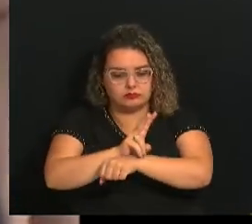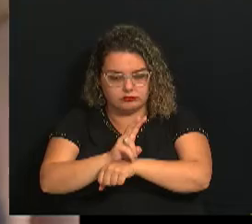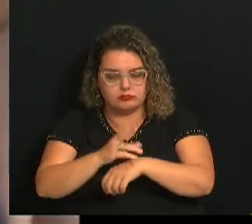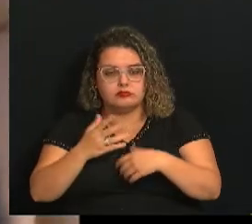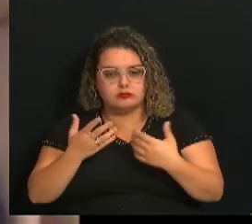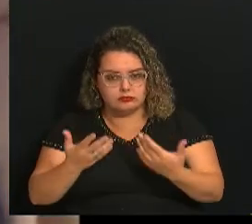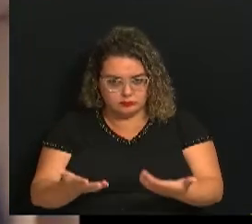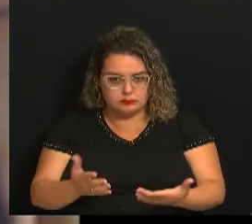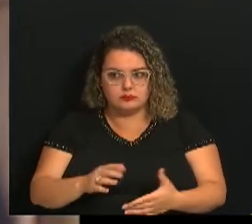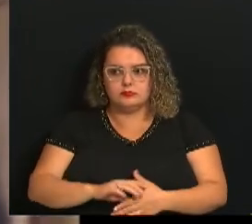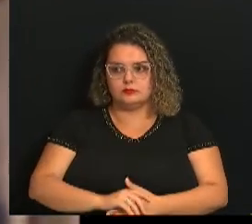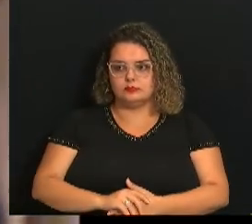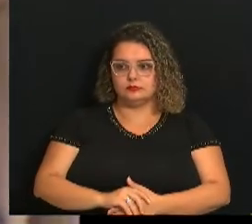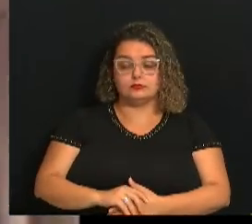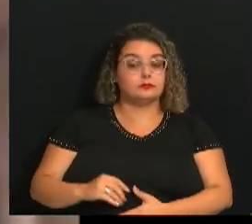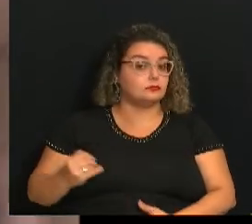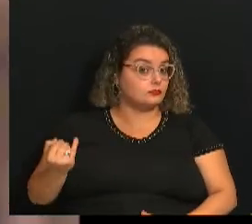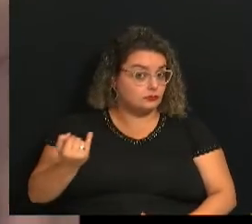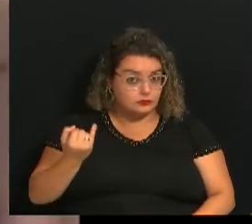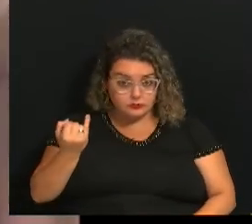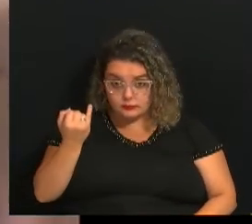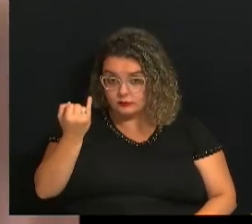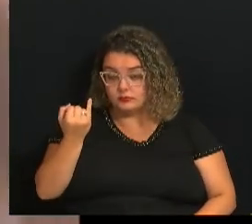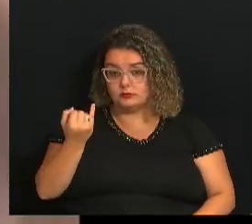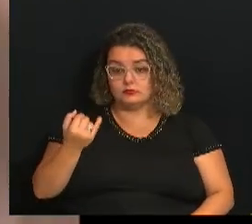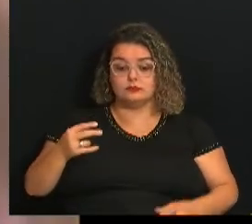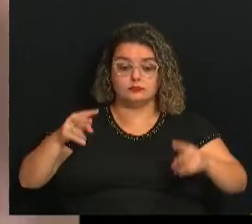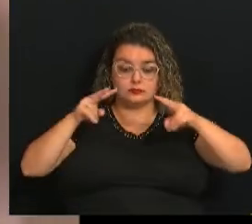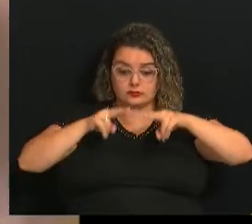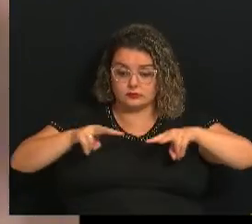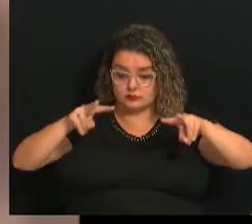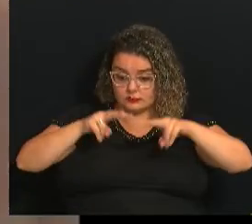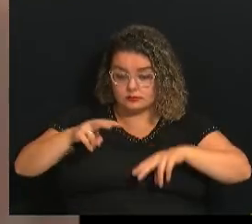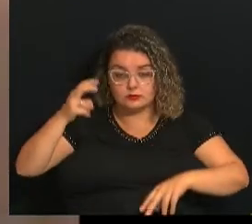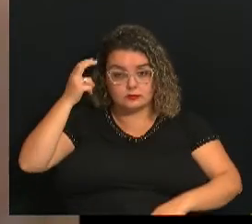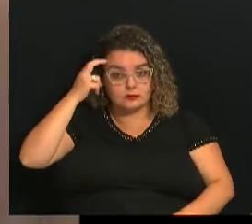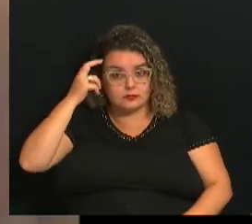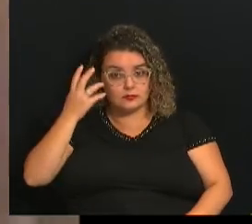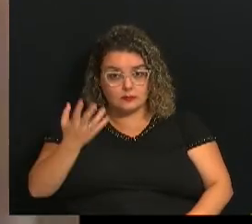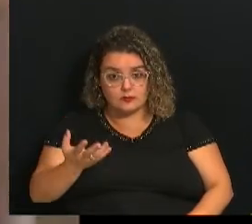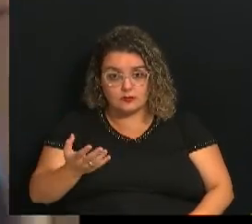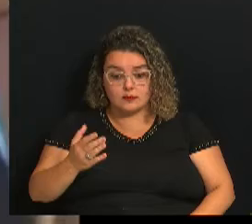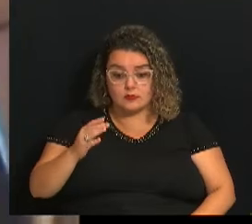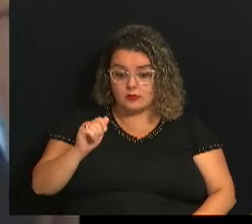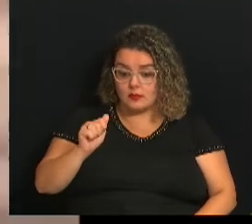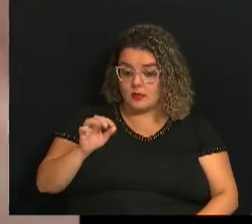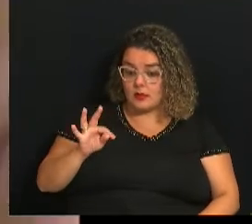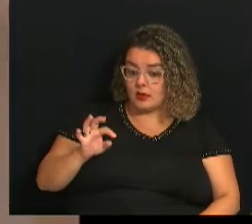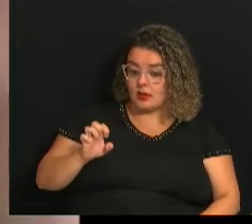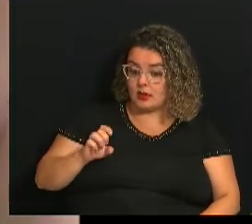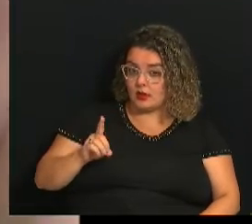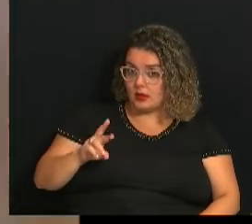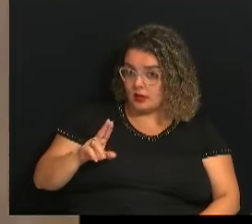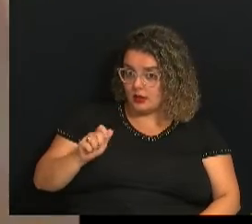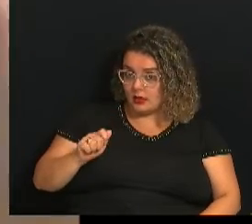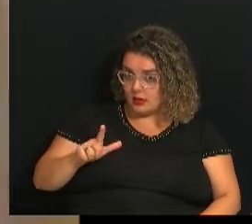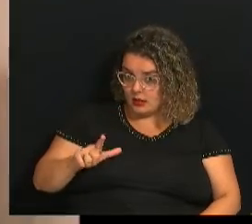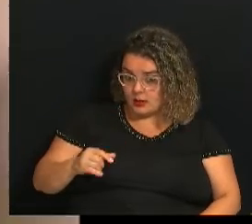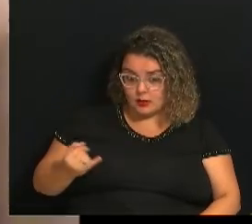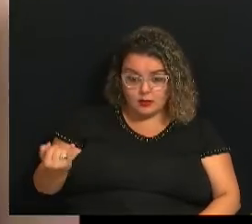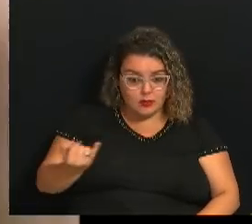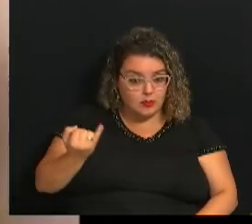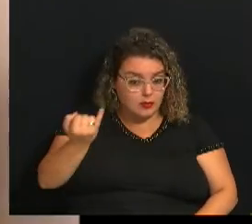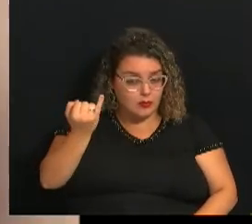E é importantíssimo. Do ponto de vista cultural, a catedral tem uma importância enorme na história